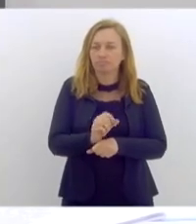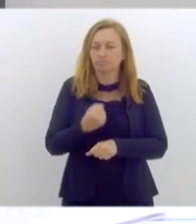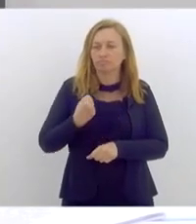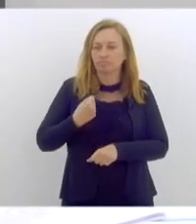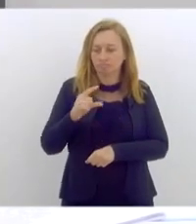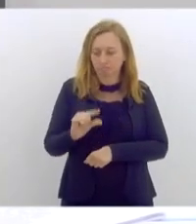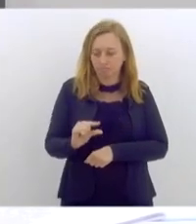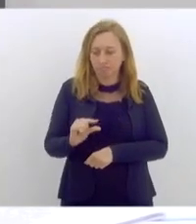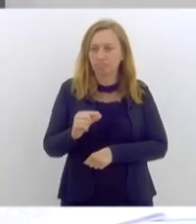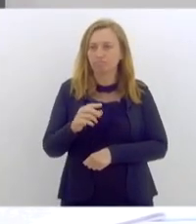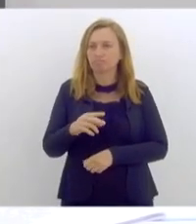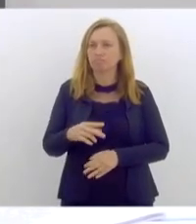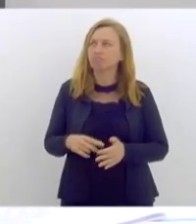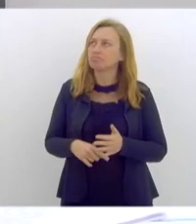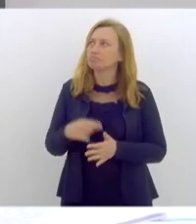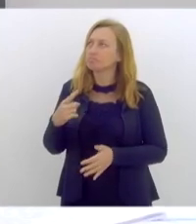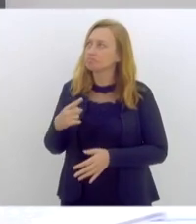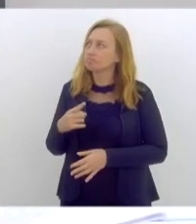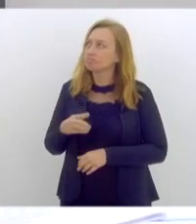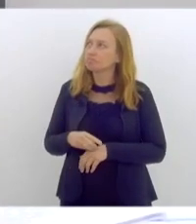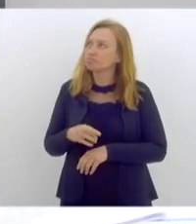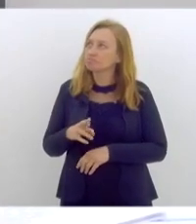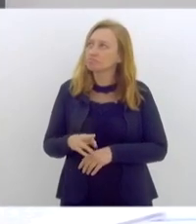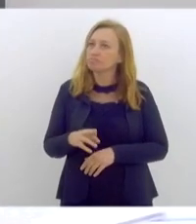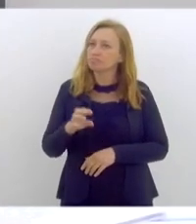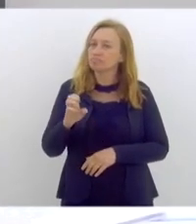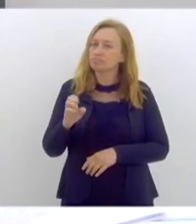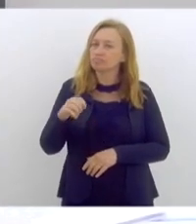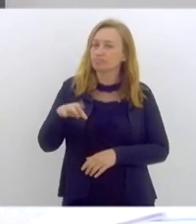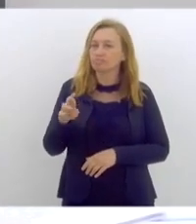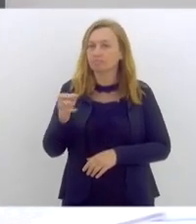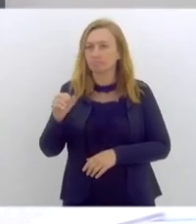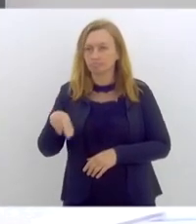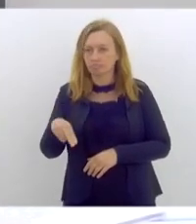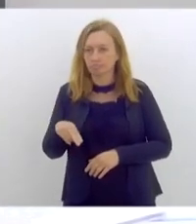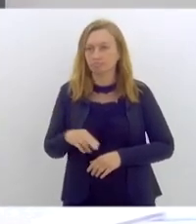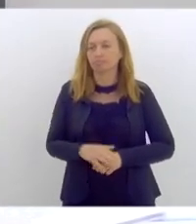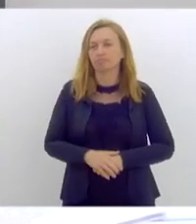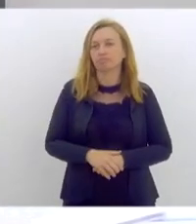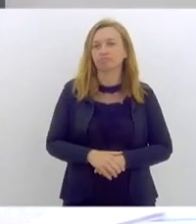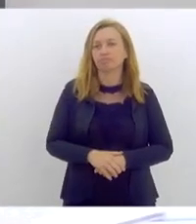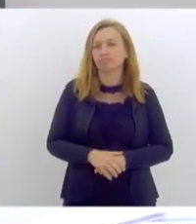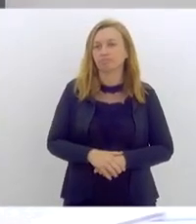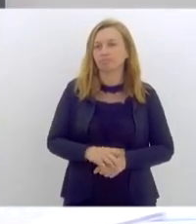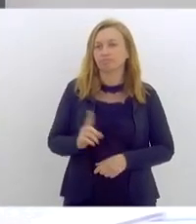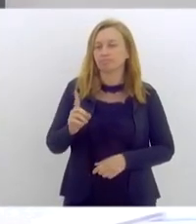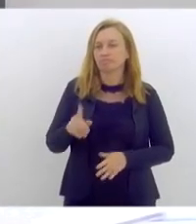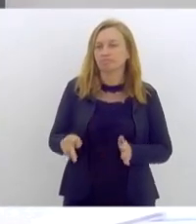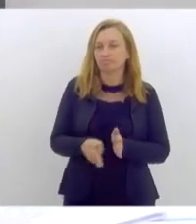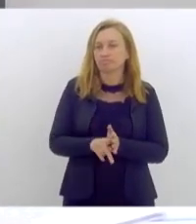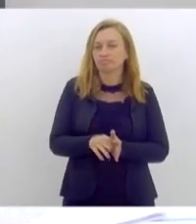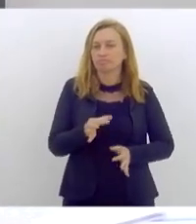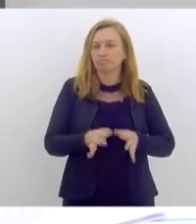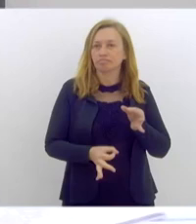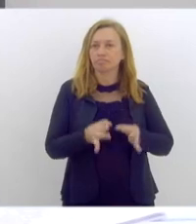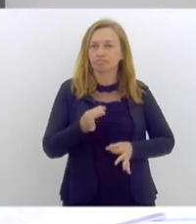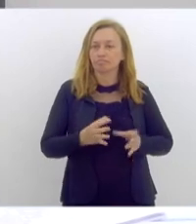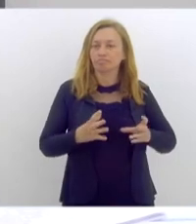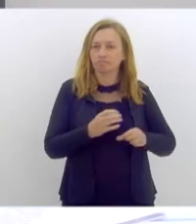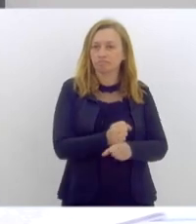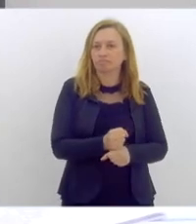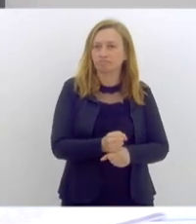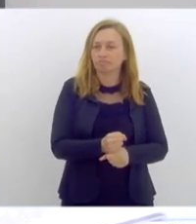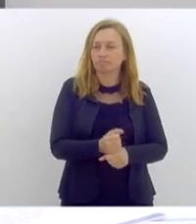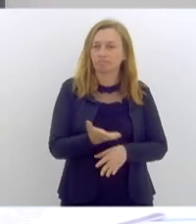é uma vez Dr Emerson Eu só não era nem do tribunal quando